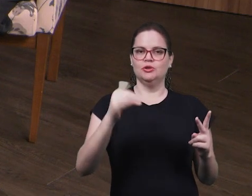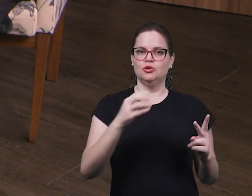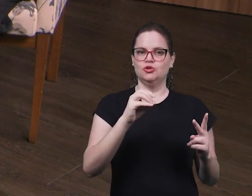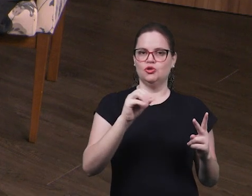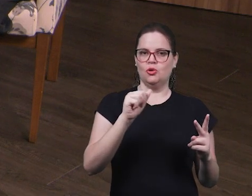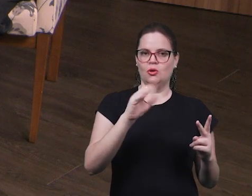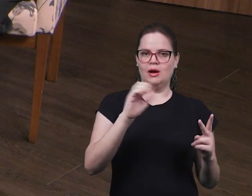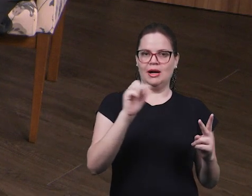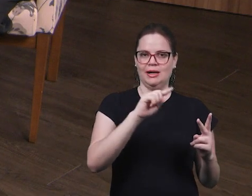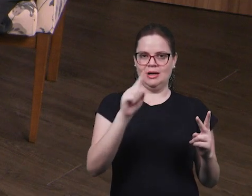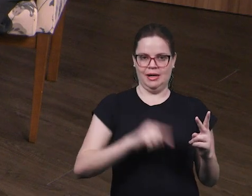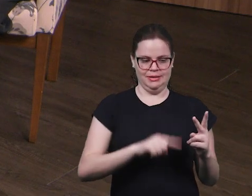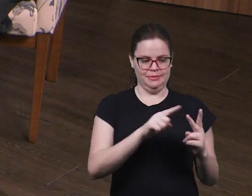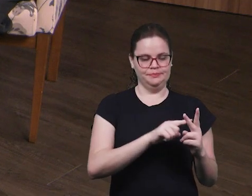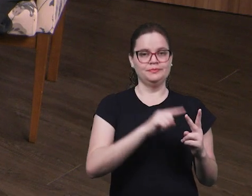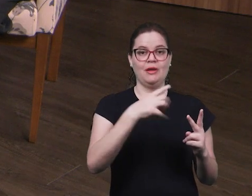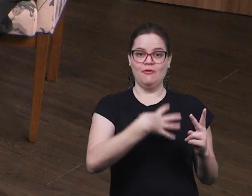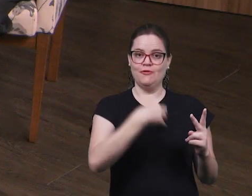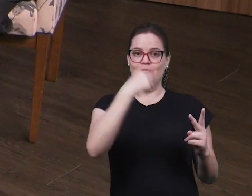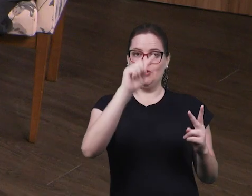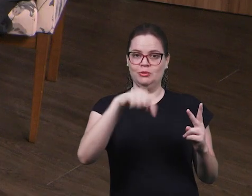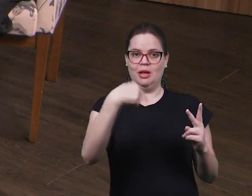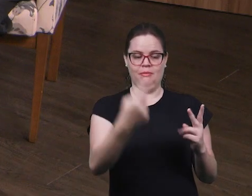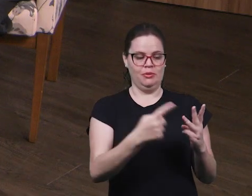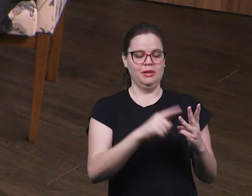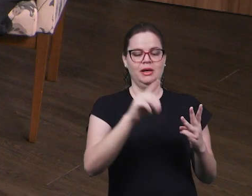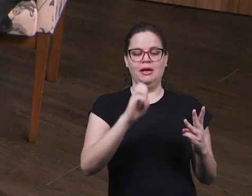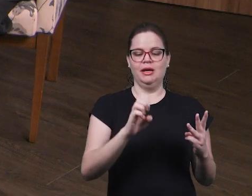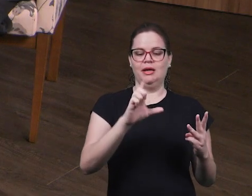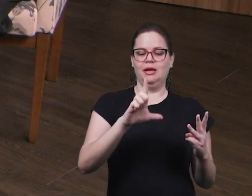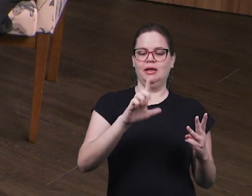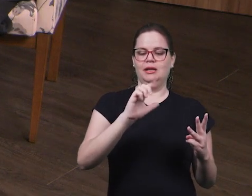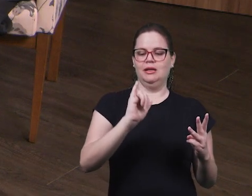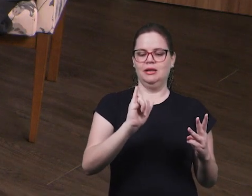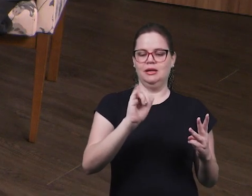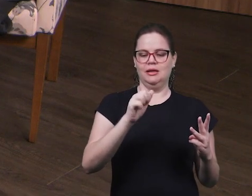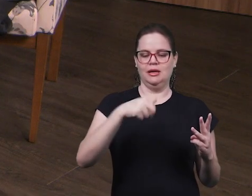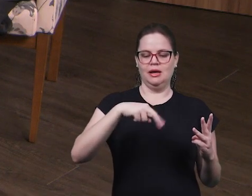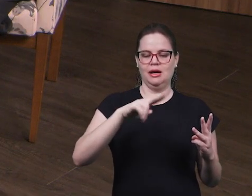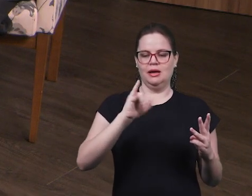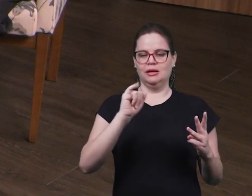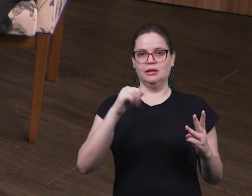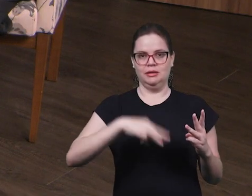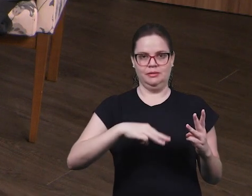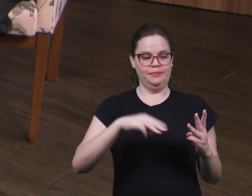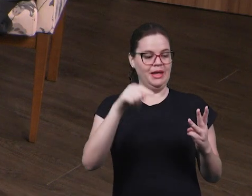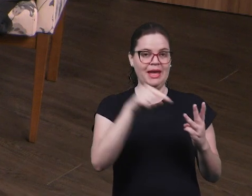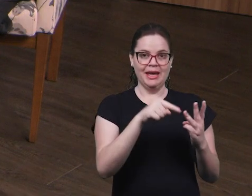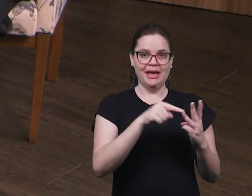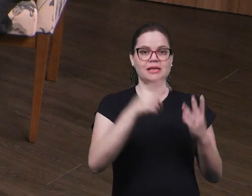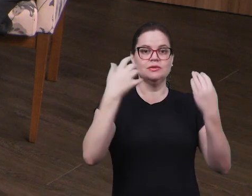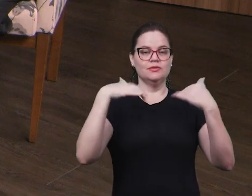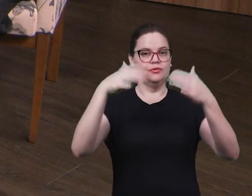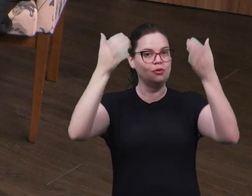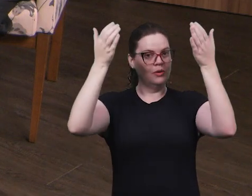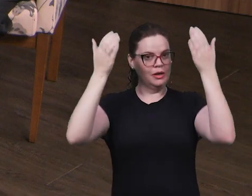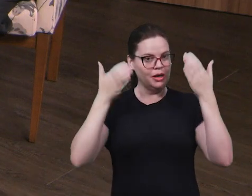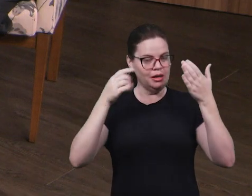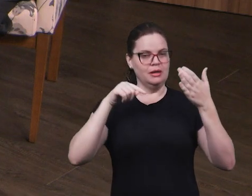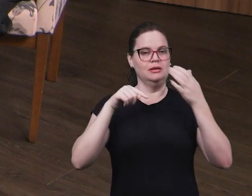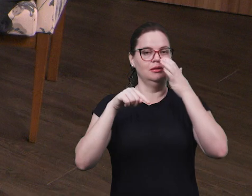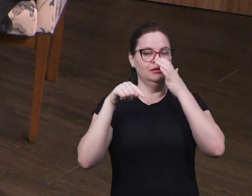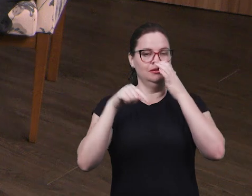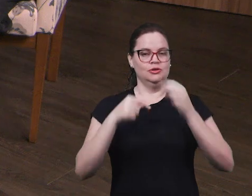gerou Eliaquim. Eliaquim era rei de Judá quando Faraó Neco, antes de Nabucodonosor,